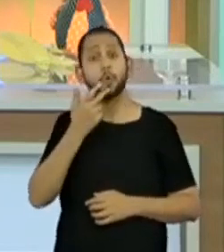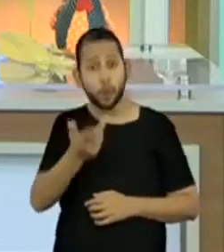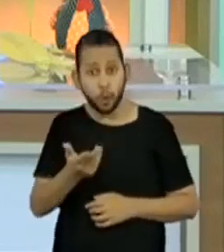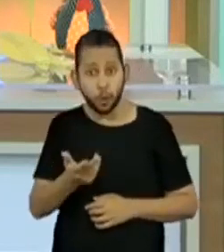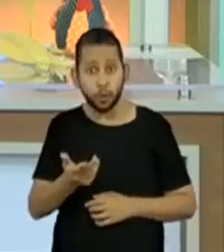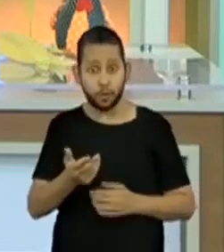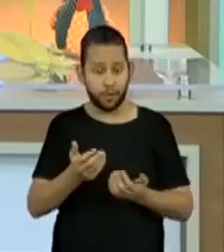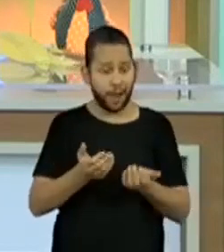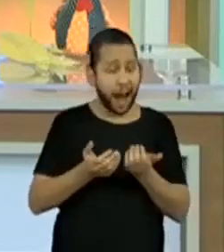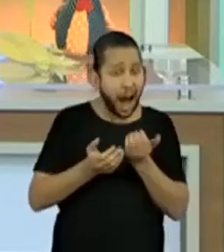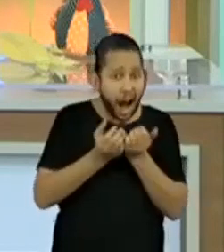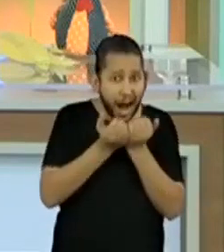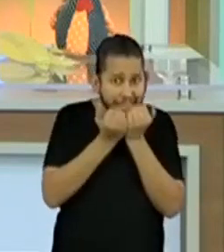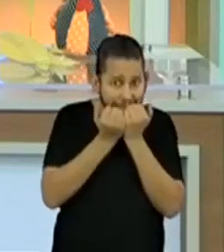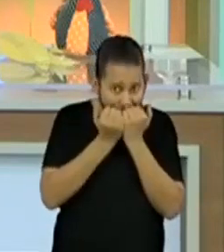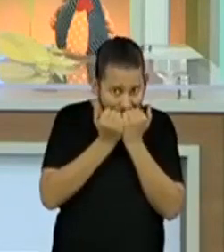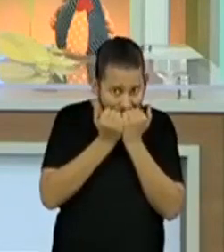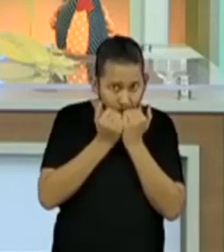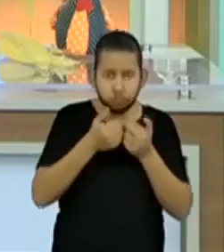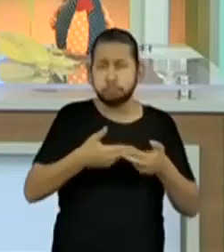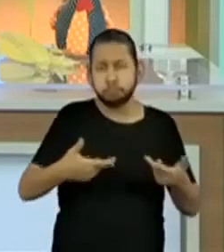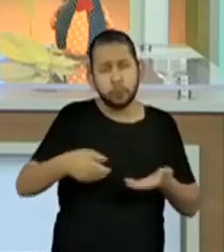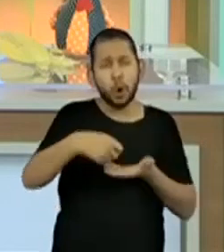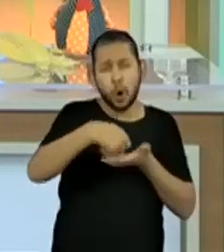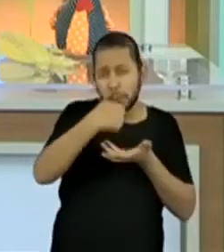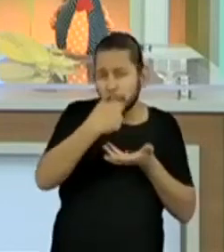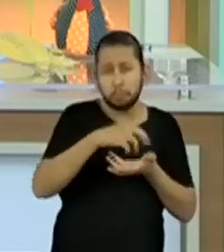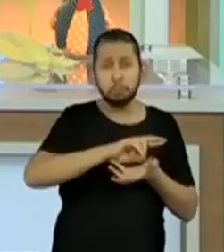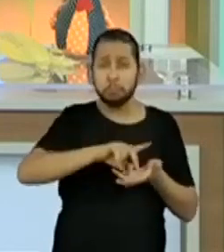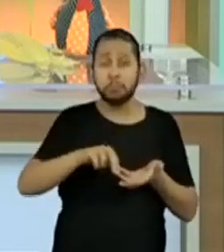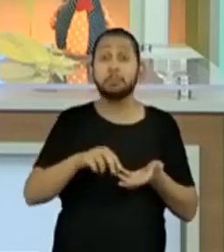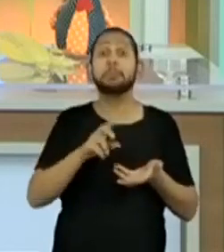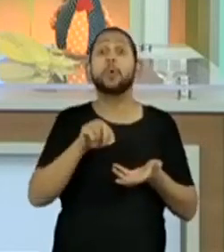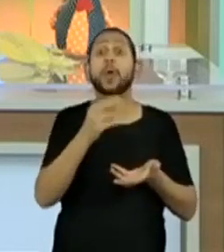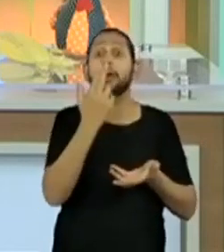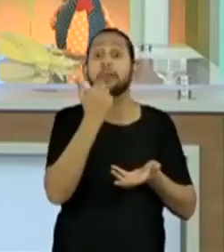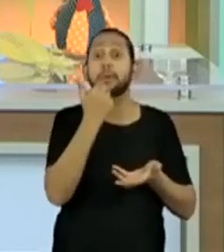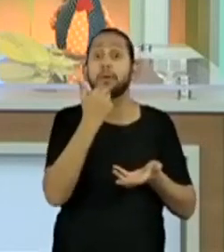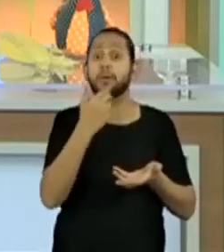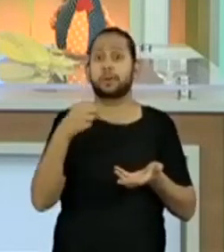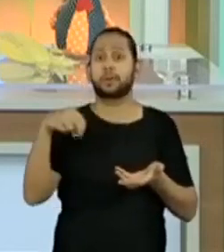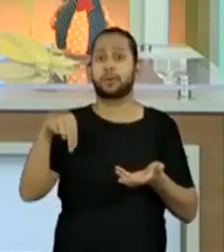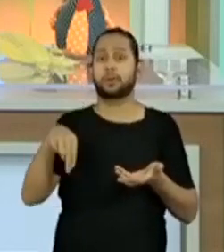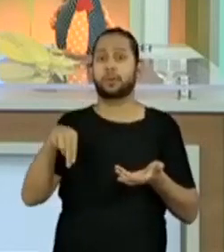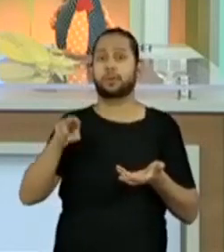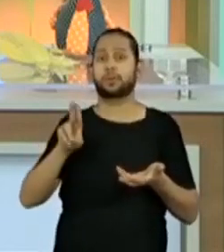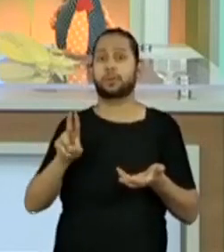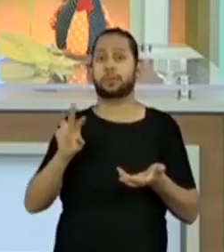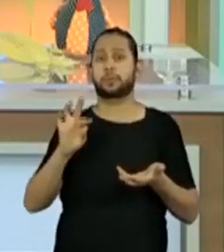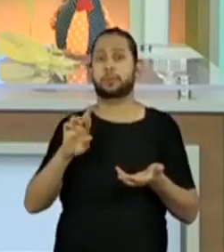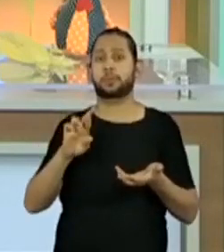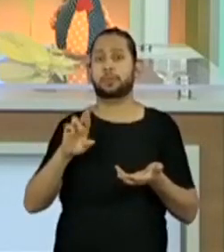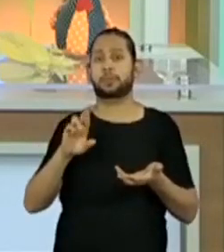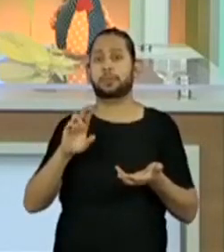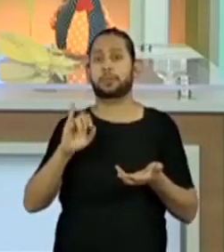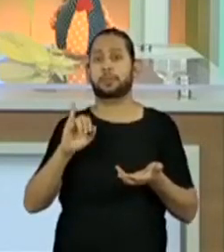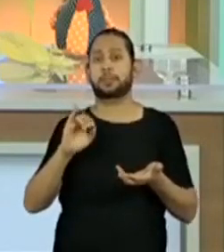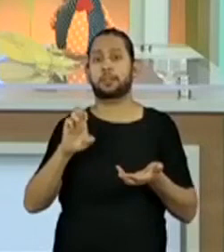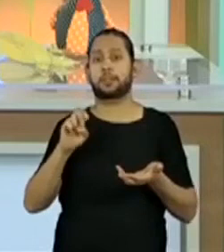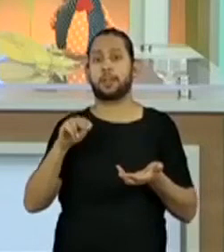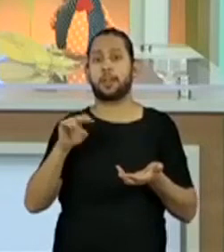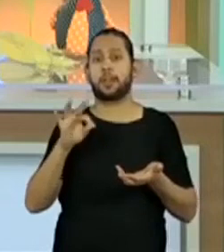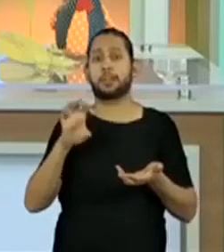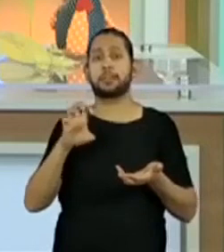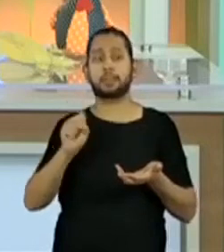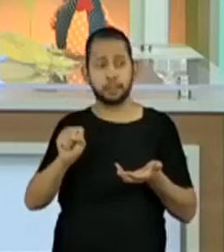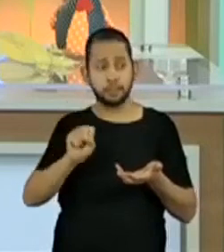Júlio, correto. A Laura disse que deu até uma fome com tanta coisa gostosa, certo, Laura?